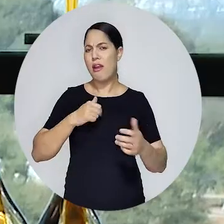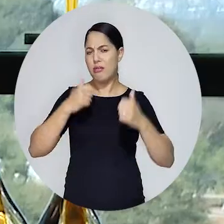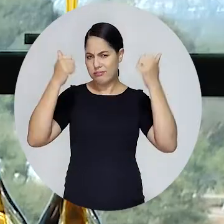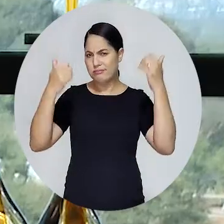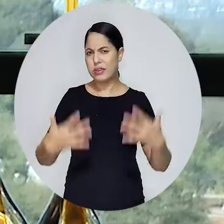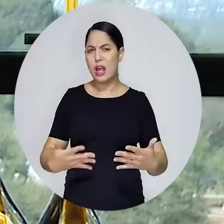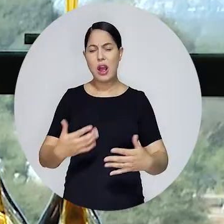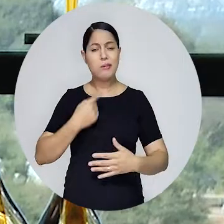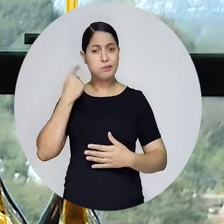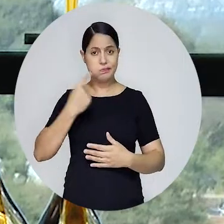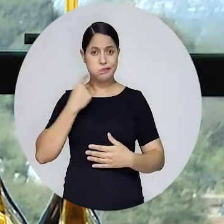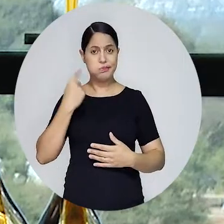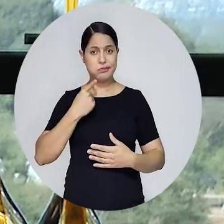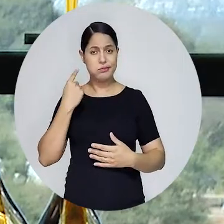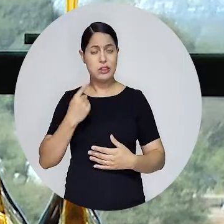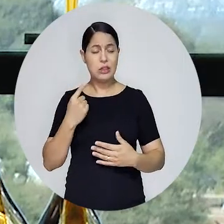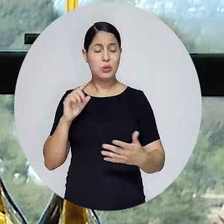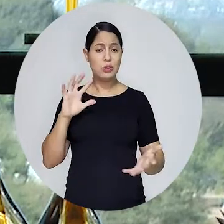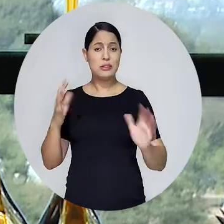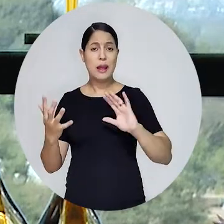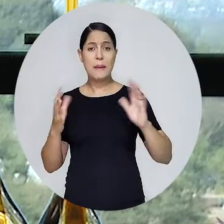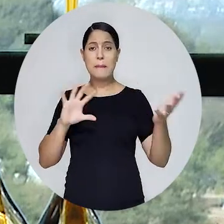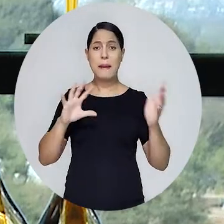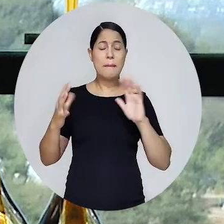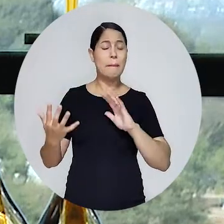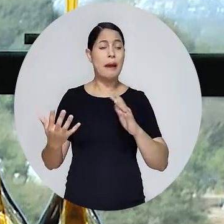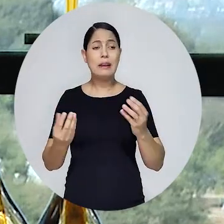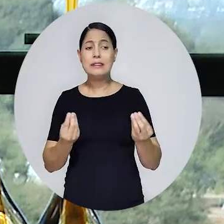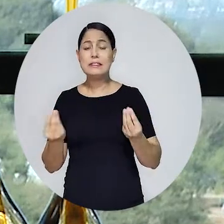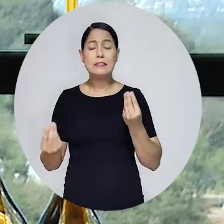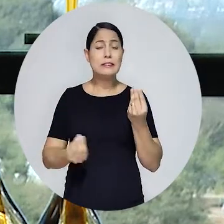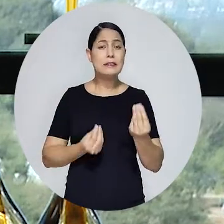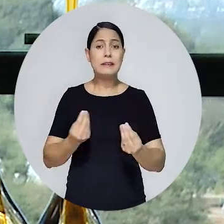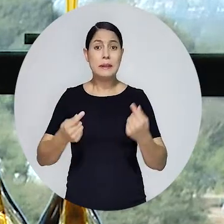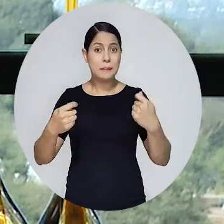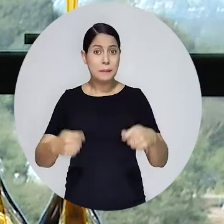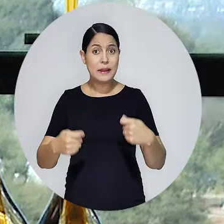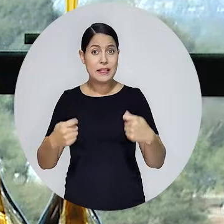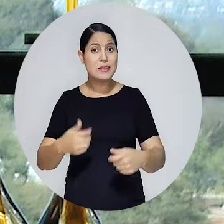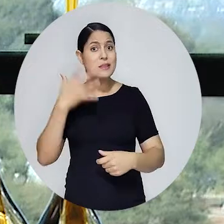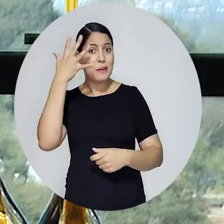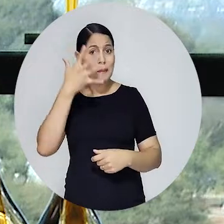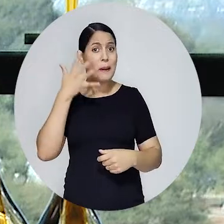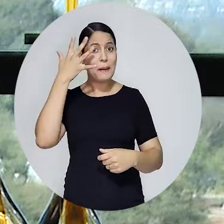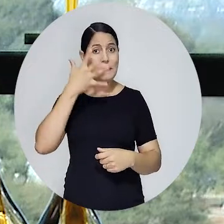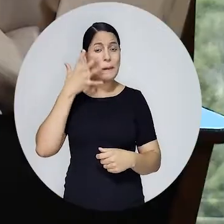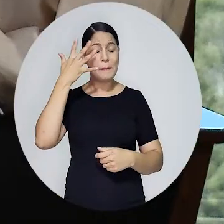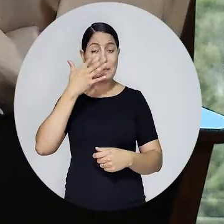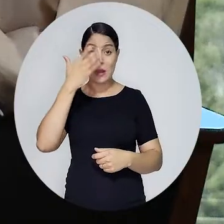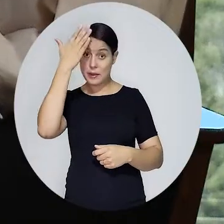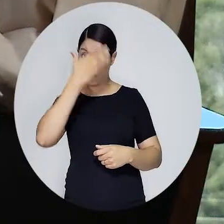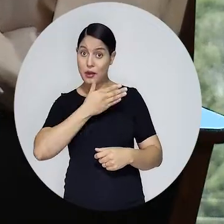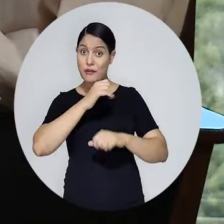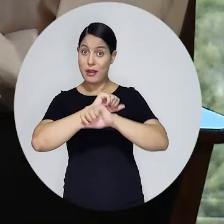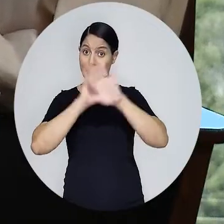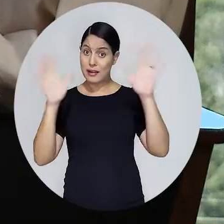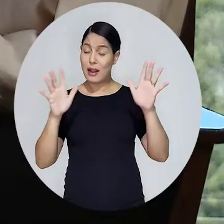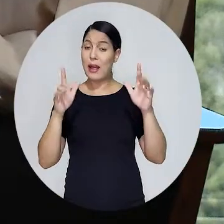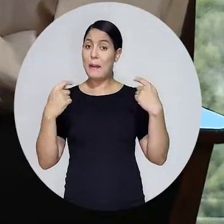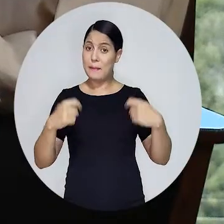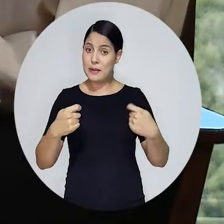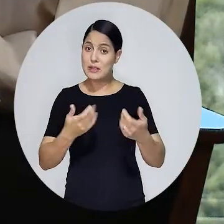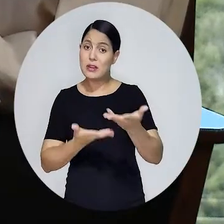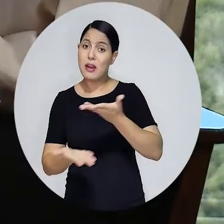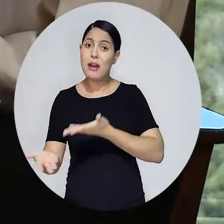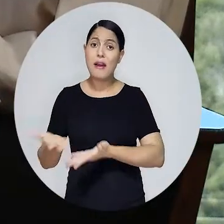profissão. Então, eu sempre tenho dito, o advogado, muitas vezes, ele se depara com uma circunstância que ele tem que argumentar e